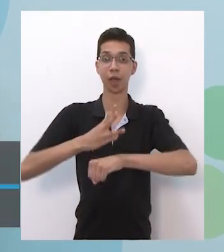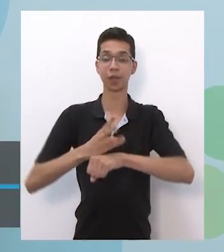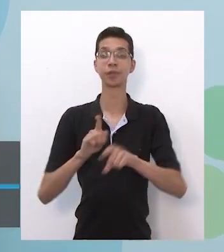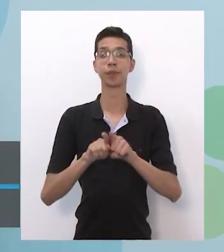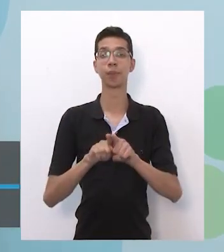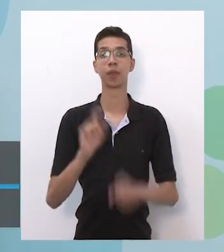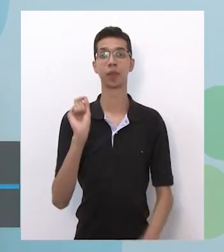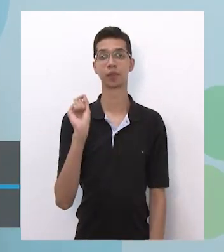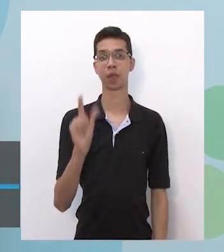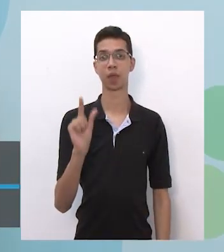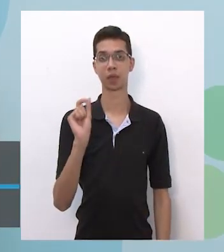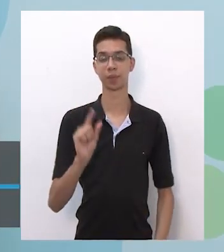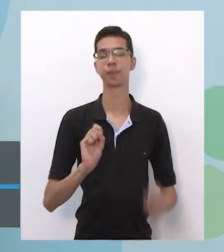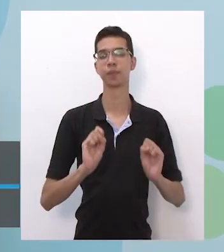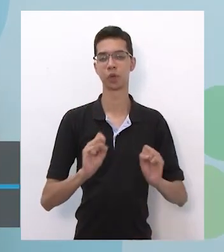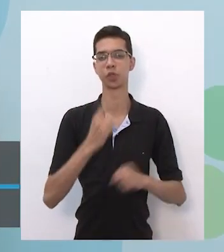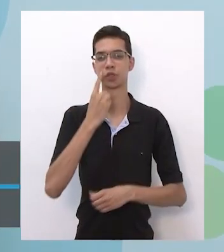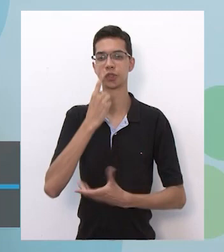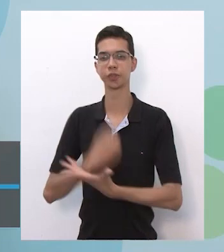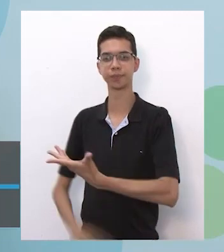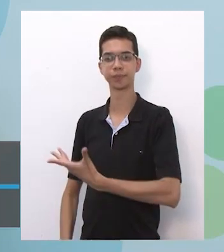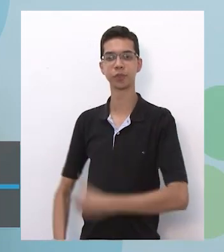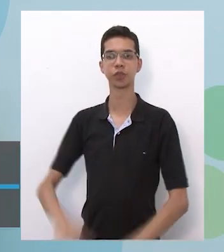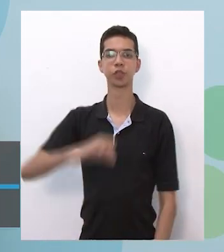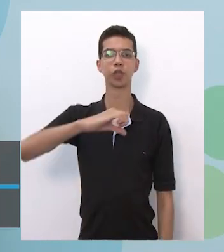então pelo 11, o